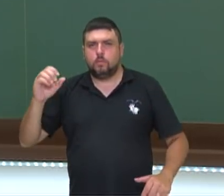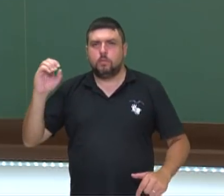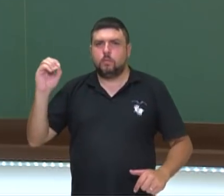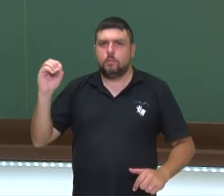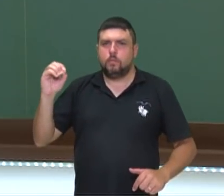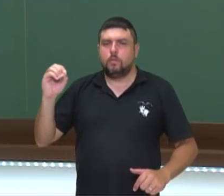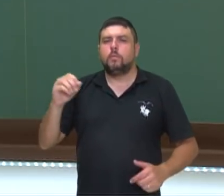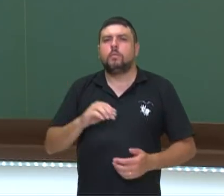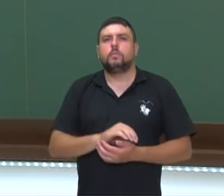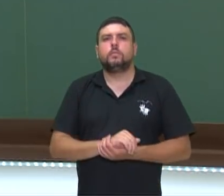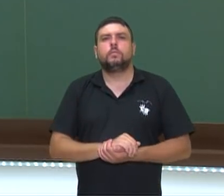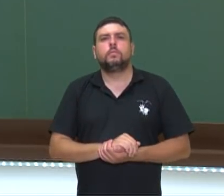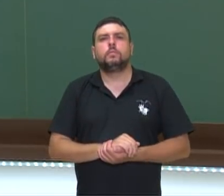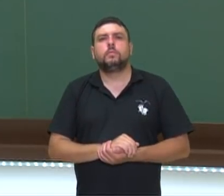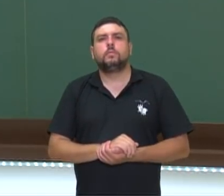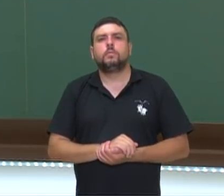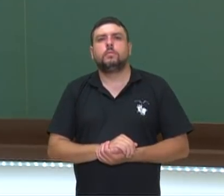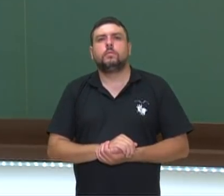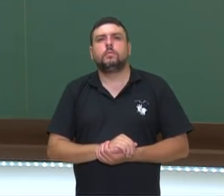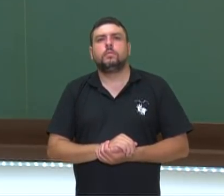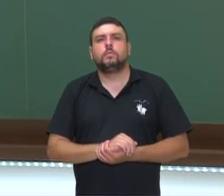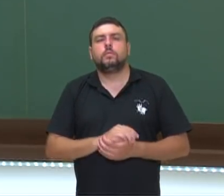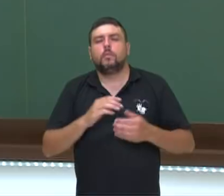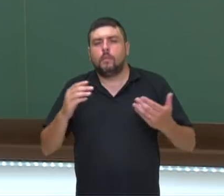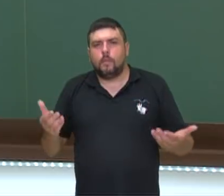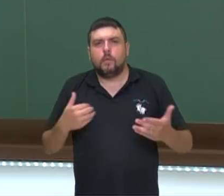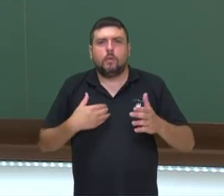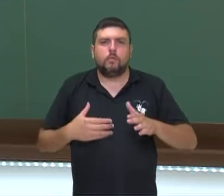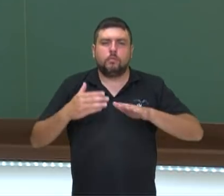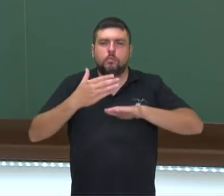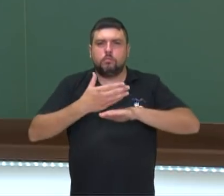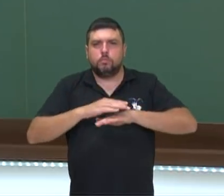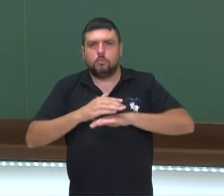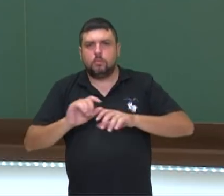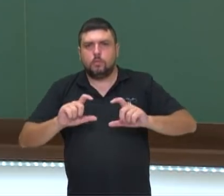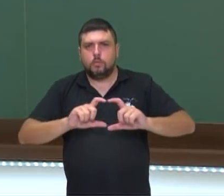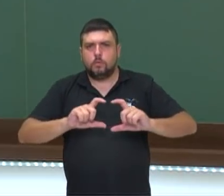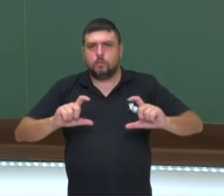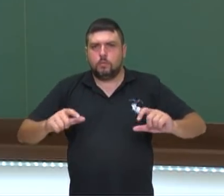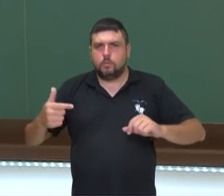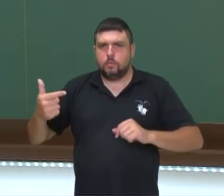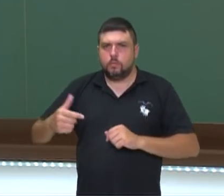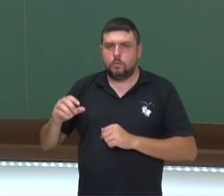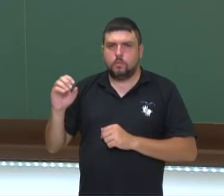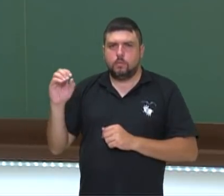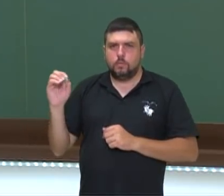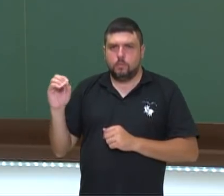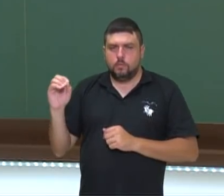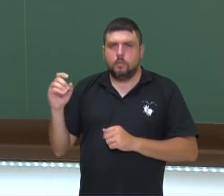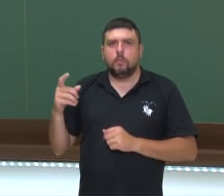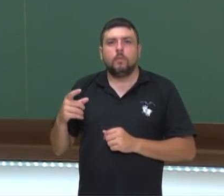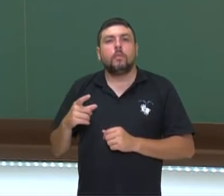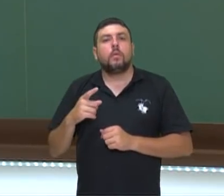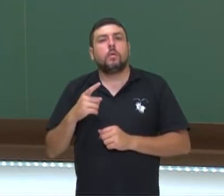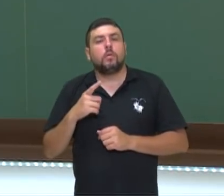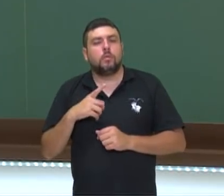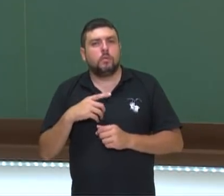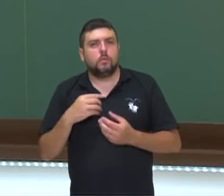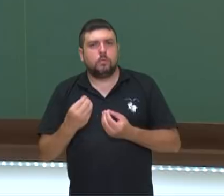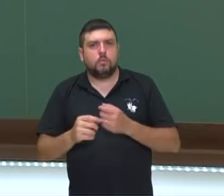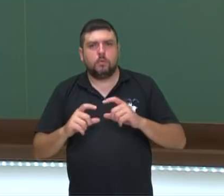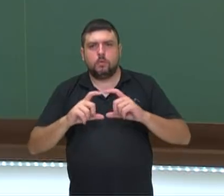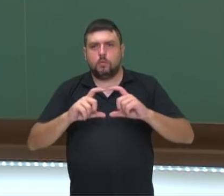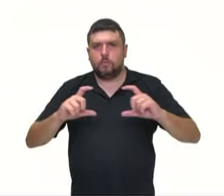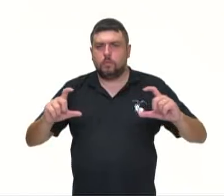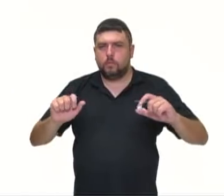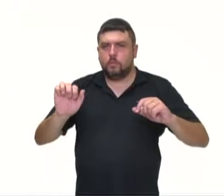poder resolver. Para resolver uma equação de segundo grau, nós temos a forma da equação